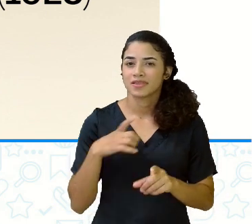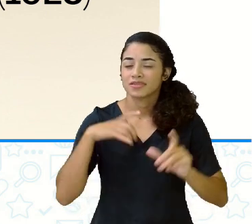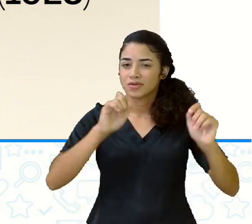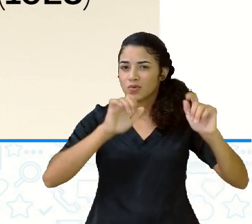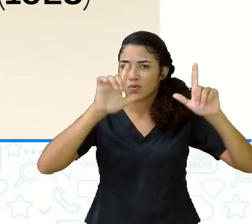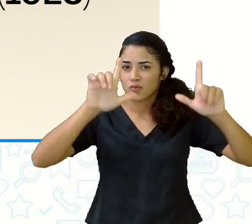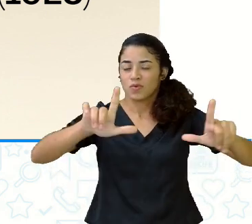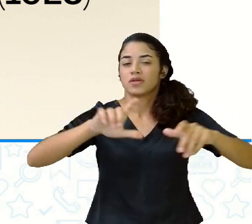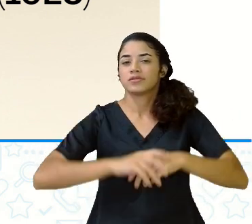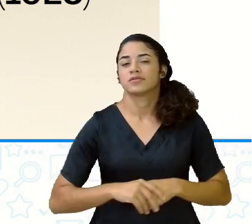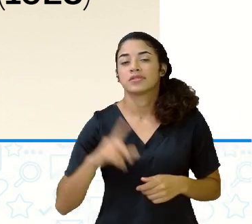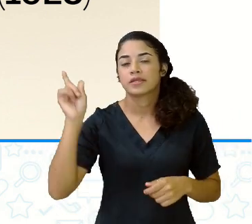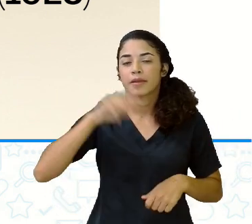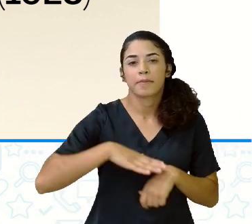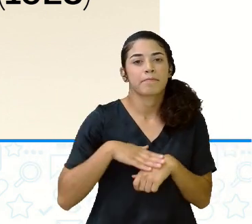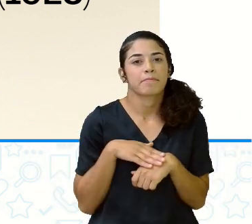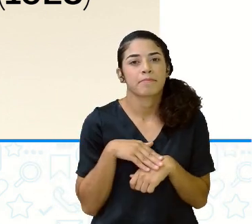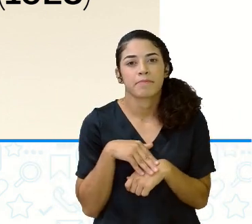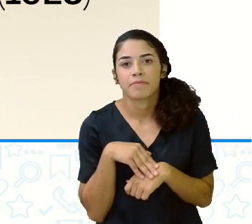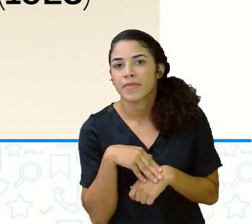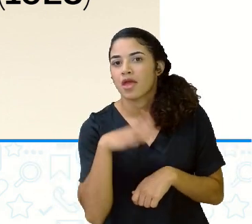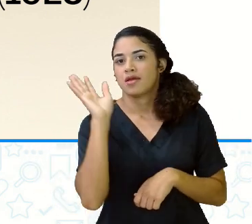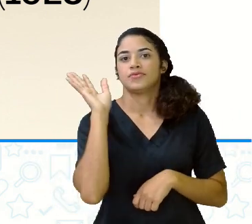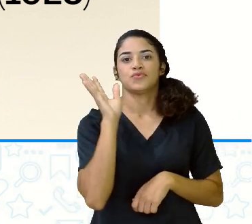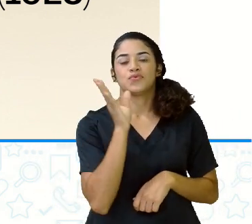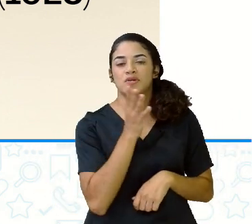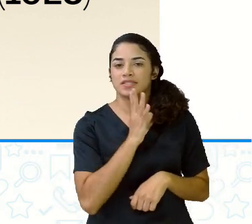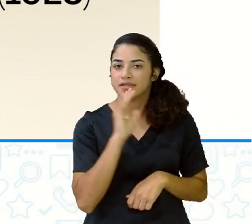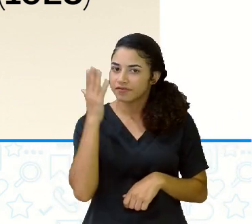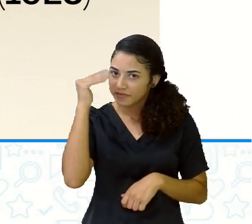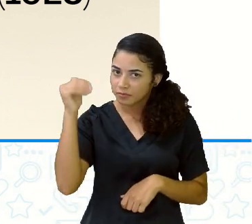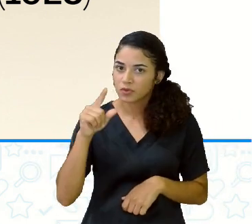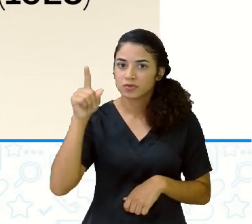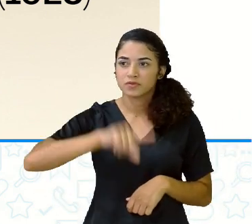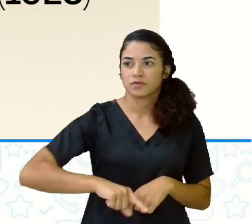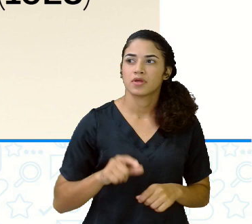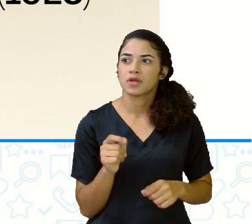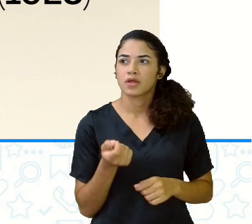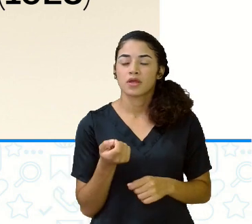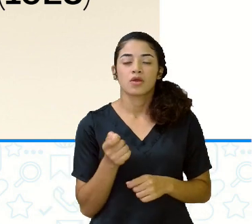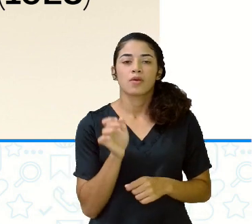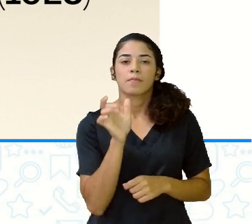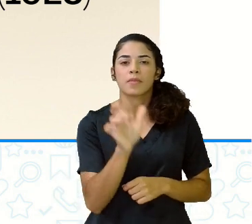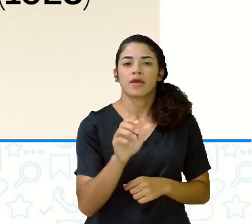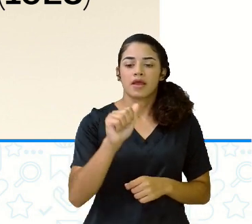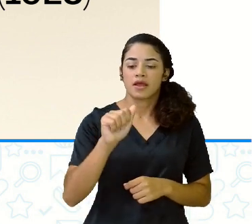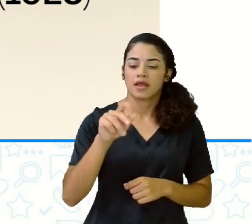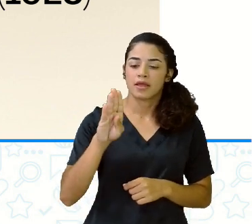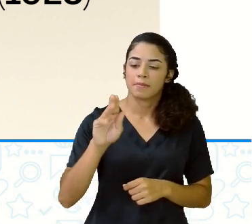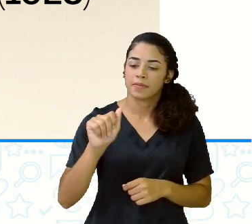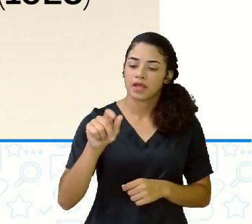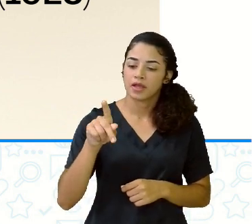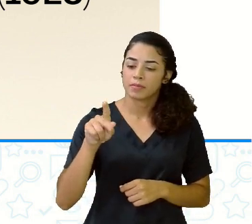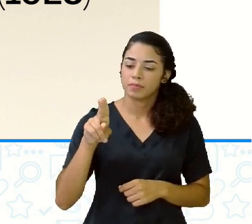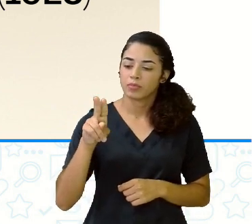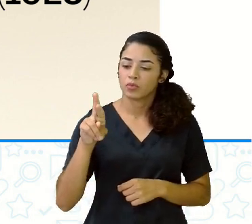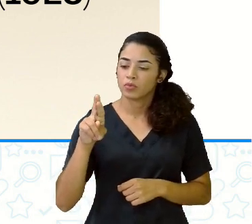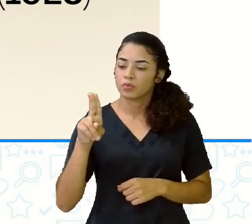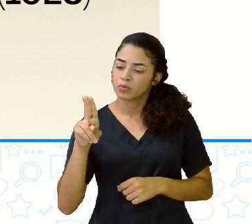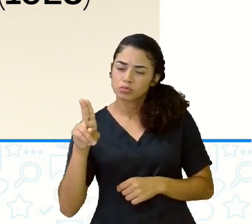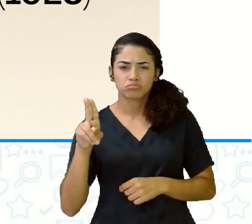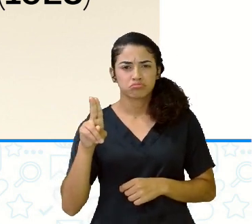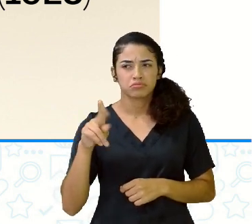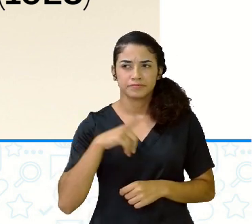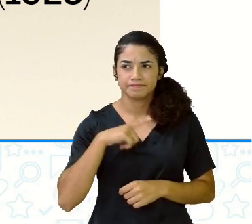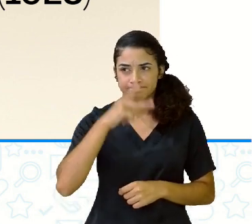quadro aqui, é um dos mais emblemáticos da Tarsila, que é chamado de Abapuru. Olha só que quadro diferente. A gente está vendo aqui